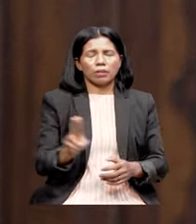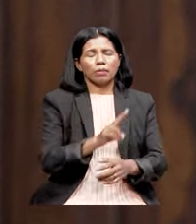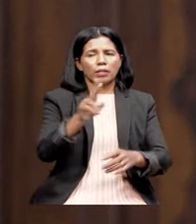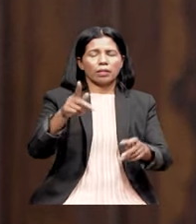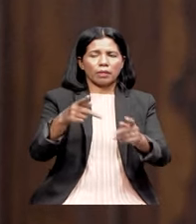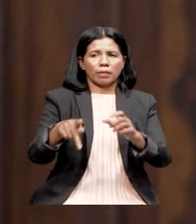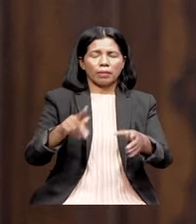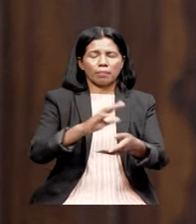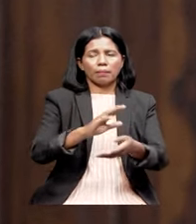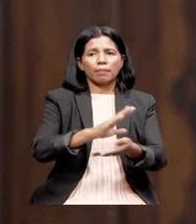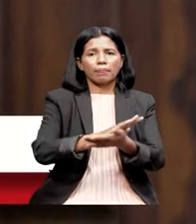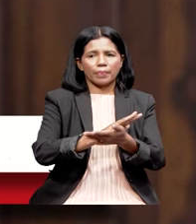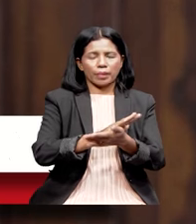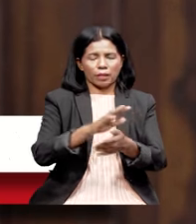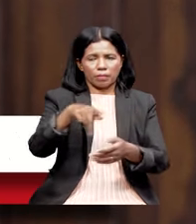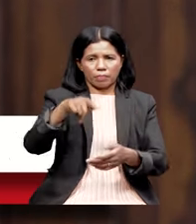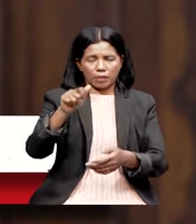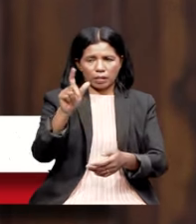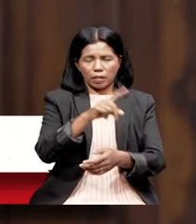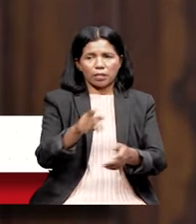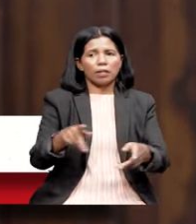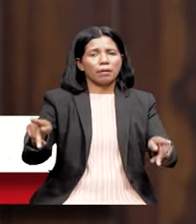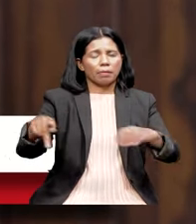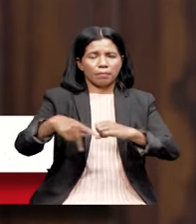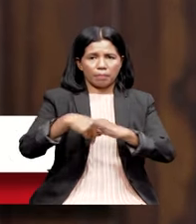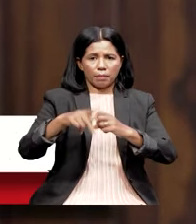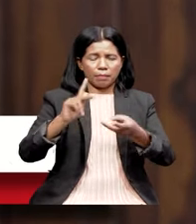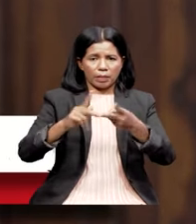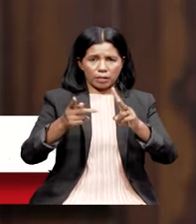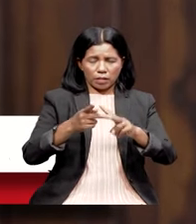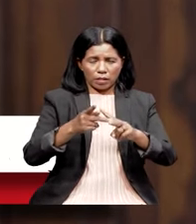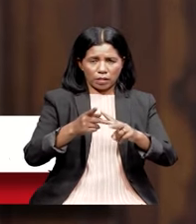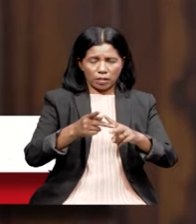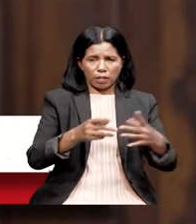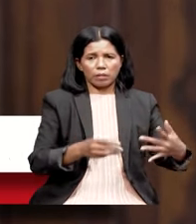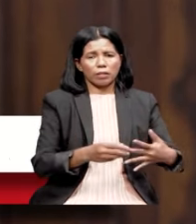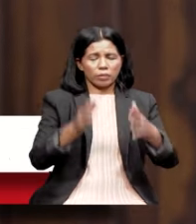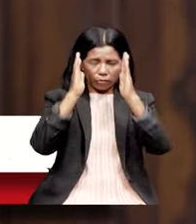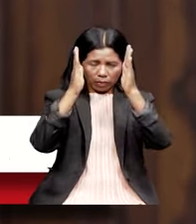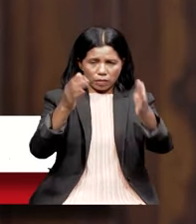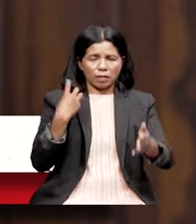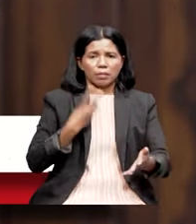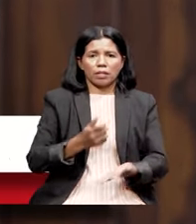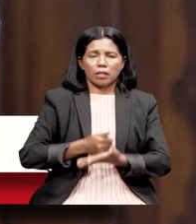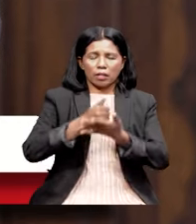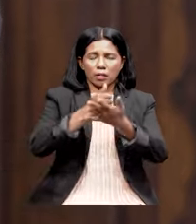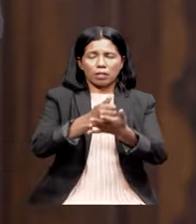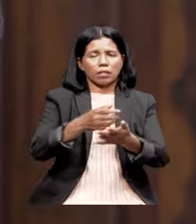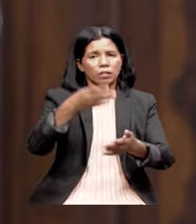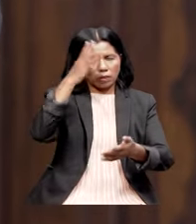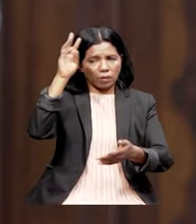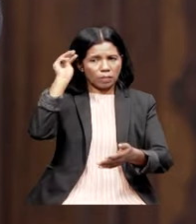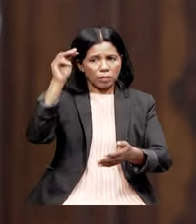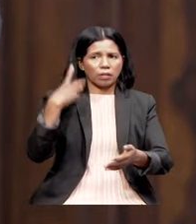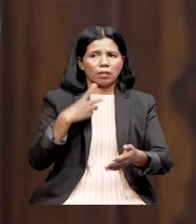san parcero estratégico ministerio ensino superior ciencia cultura Ame se apoia política toma senhor ministro nia, no